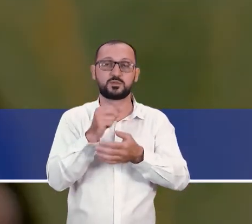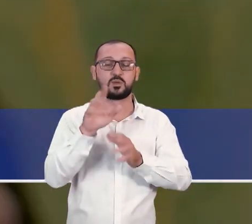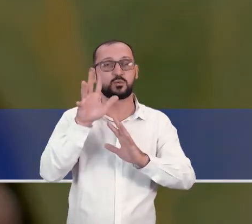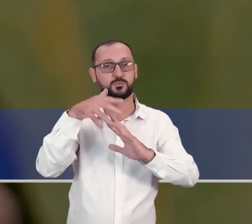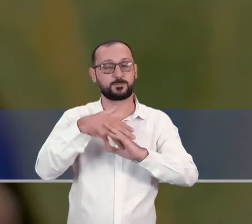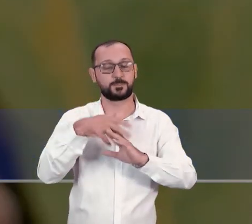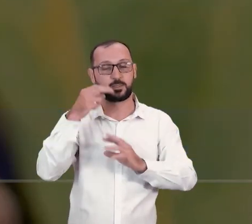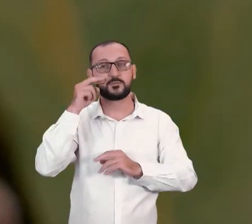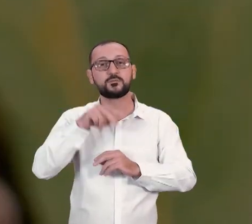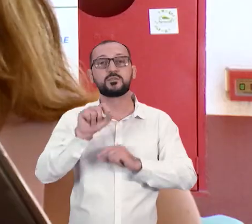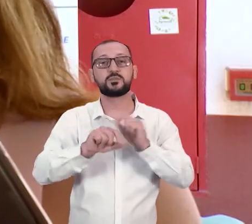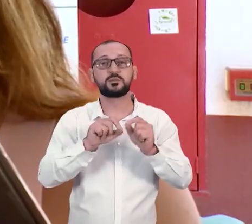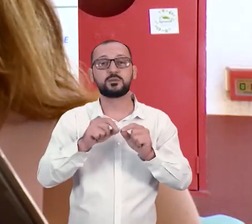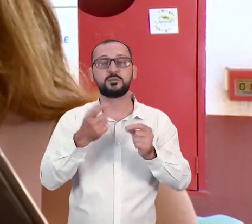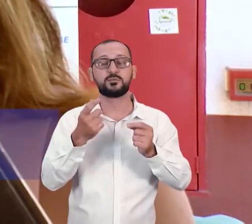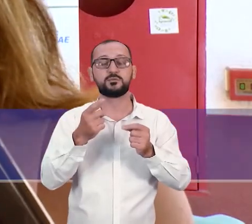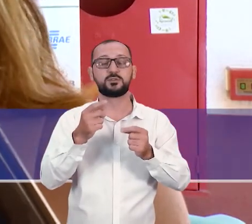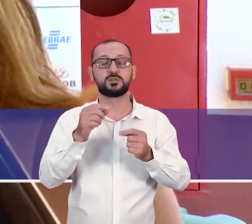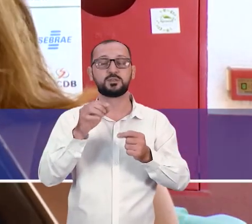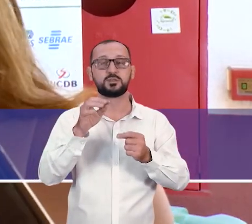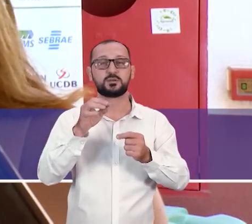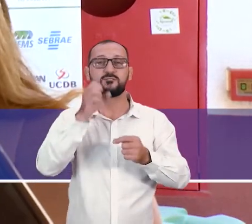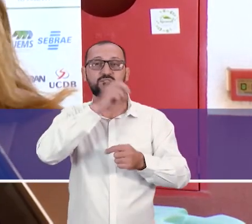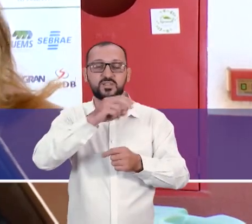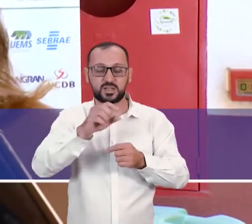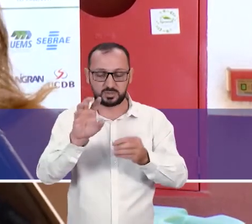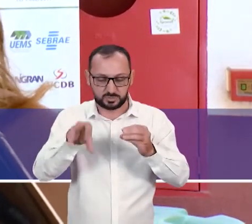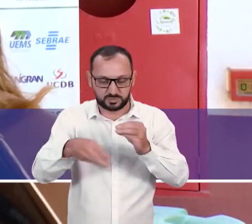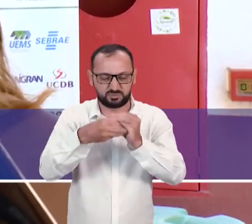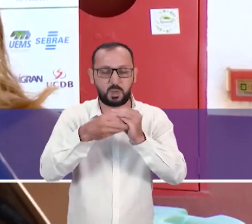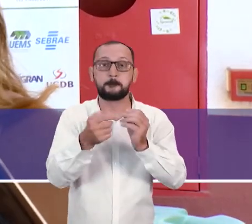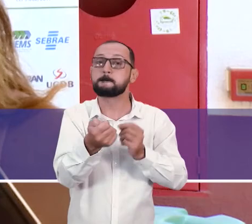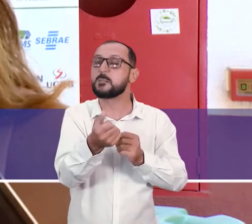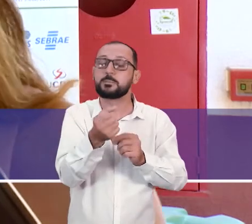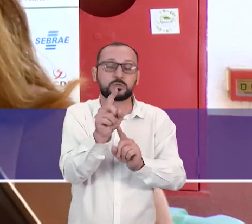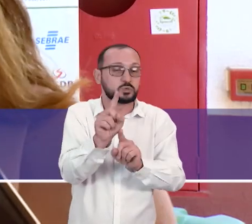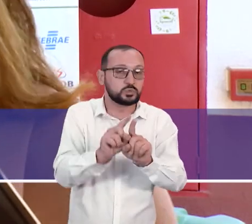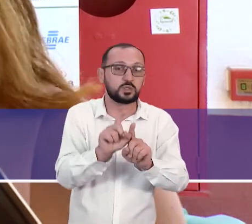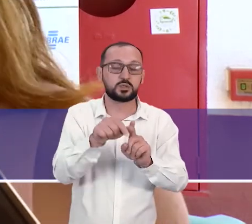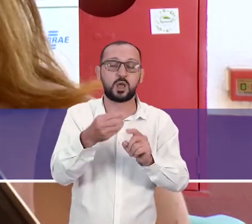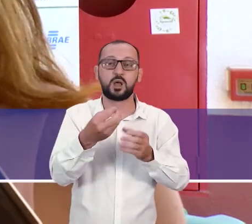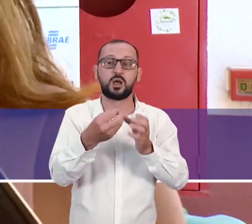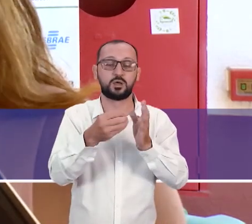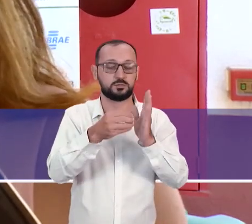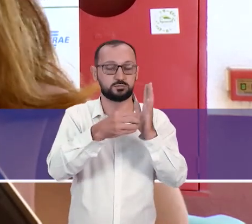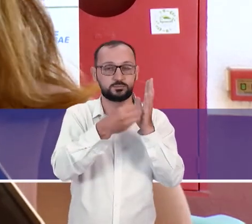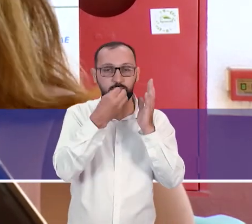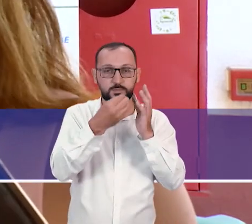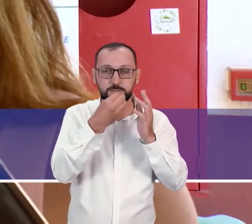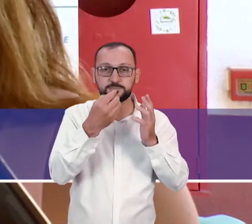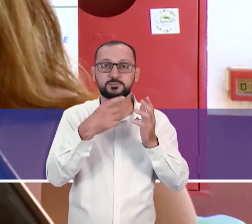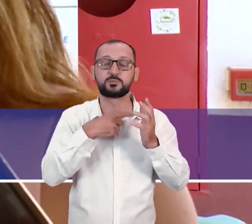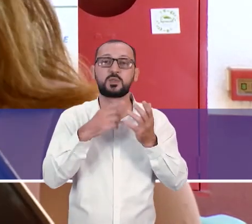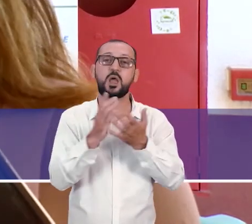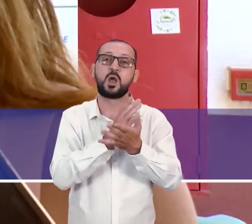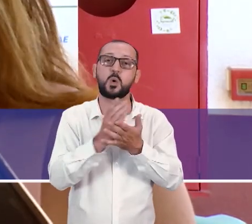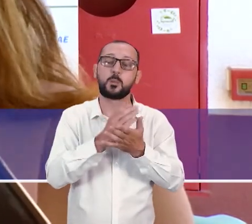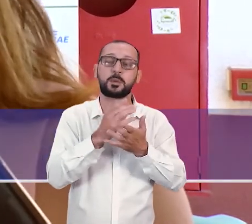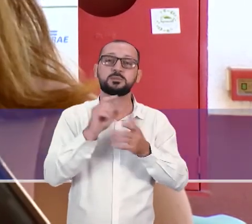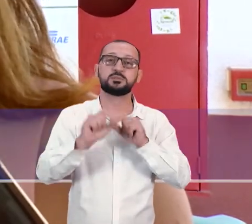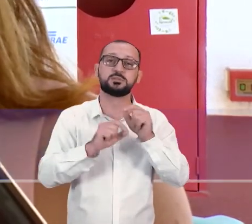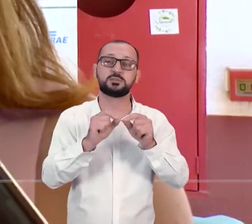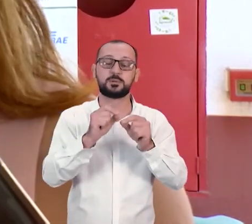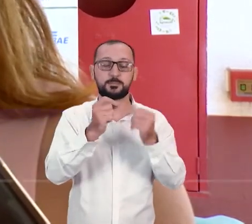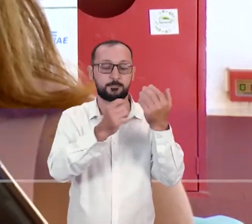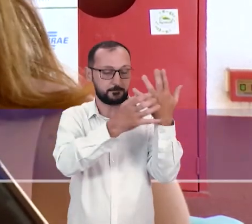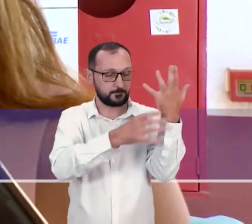farmácia da UFMS. Nós observamos uma baixa toxicidade, o que é importante também da guavira, sendo um fruto, ou seja, Tem